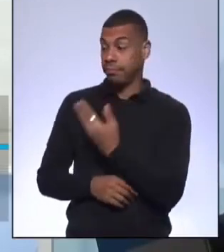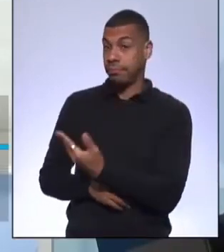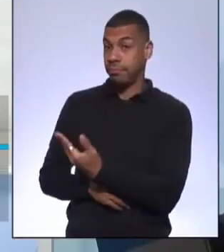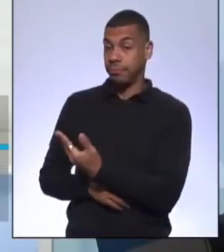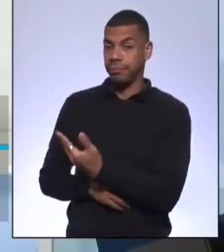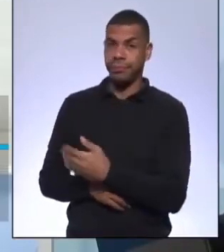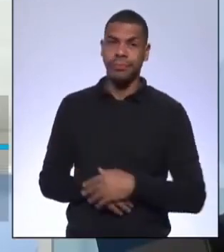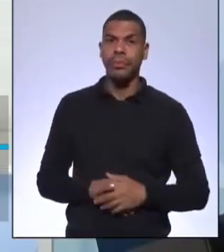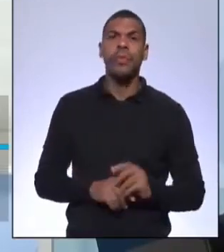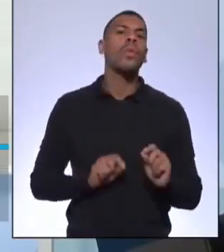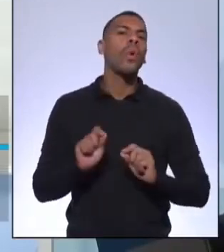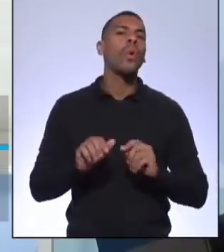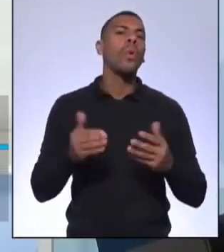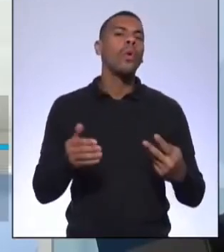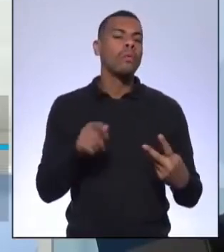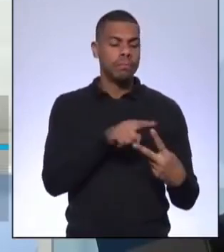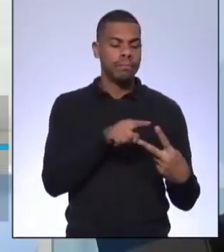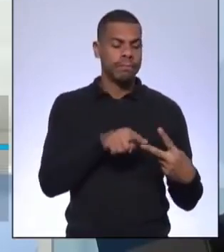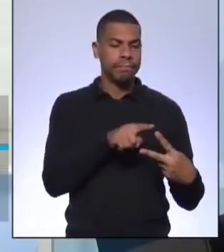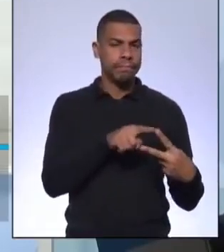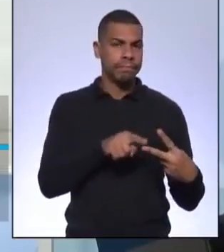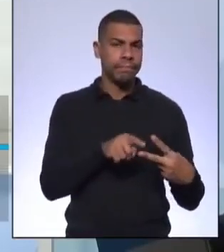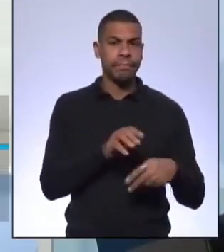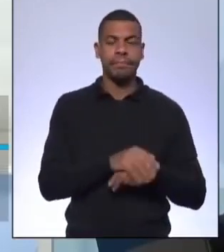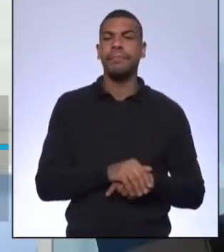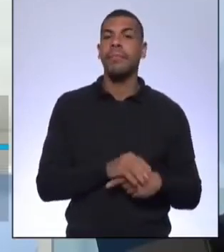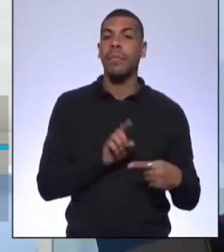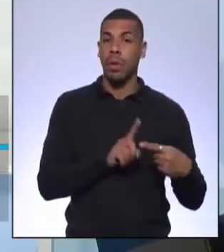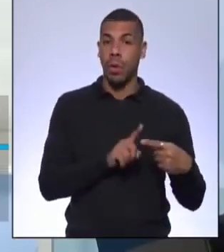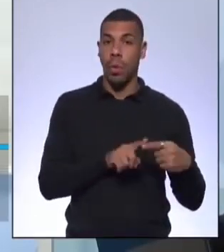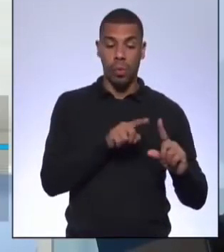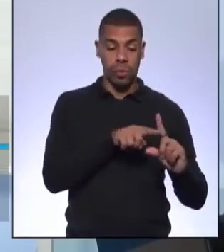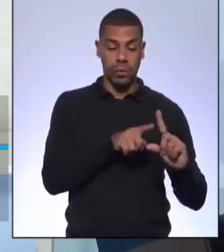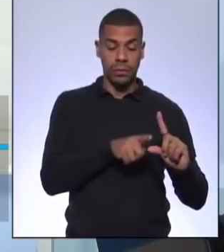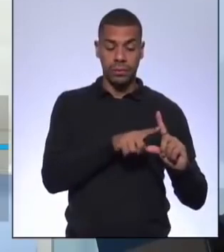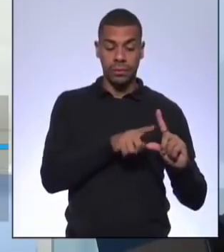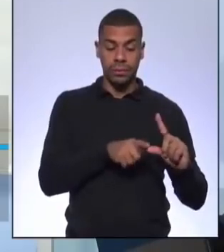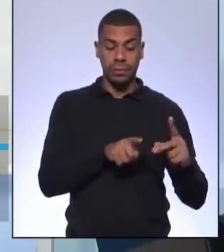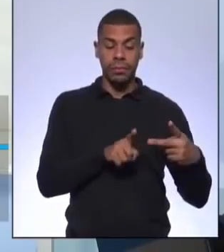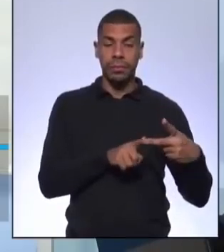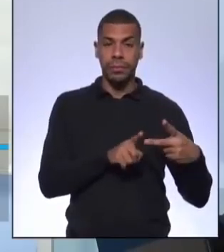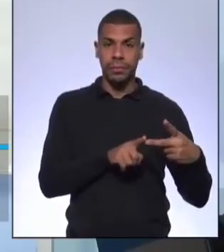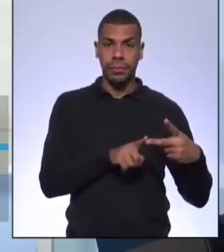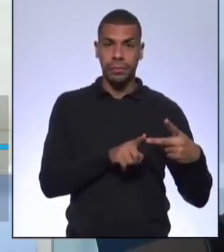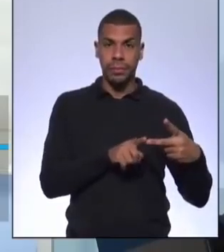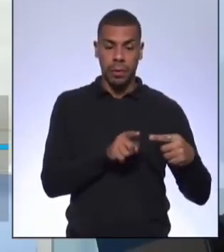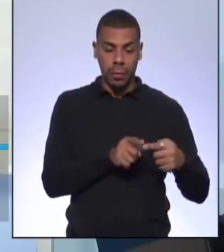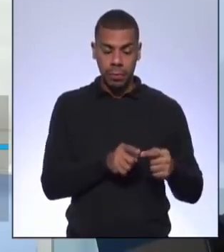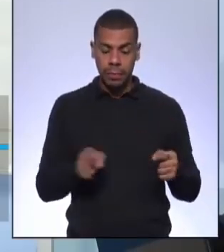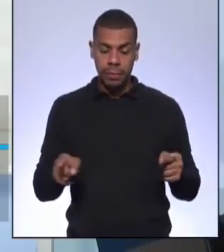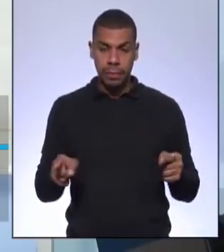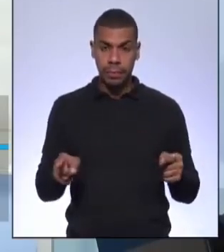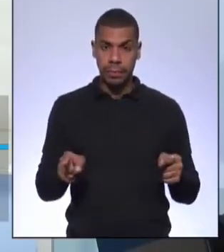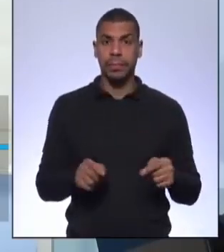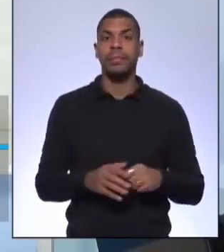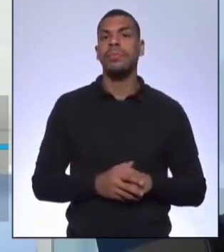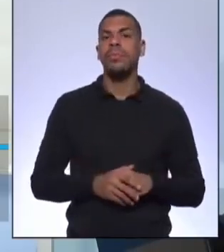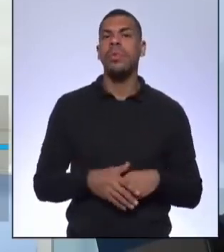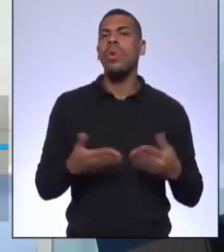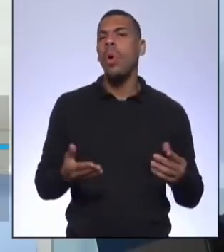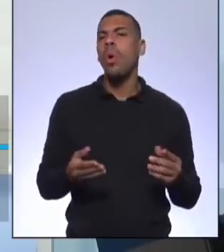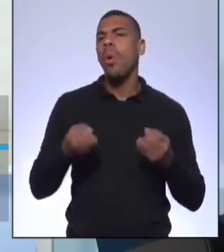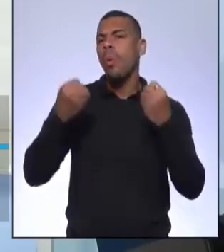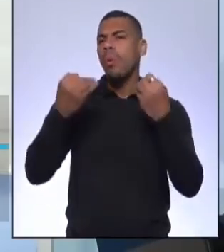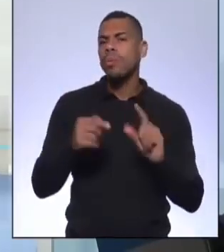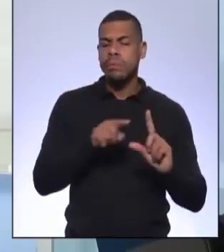atentar, basicamente, a essas 2 situações. A questão dos ângulos e a questão das medidas dos lados. Com relação aos ângulos,